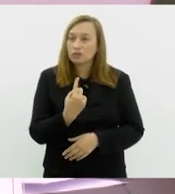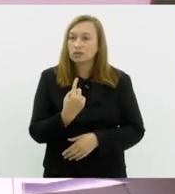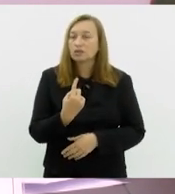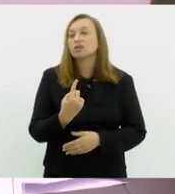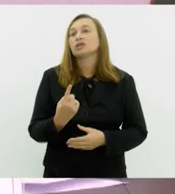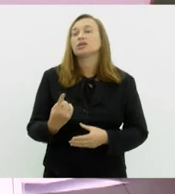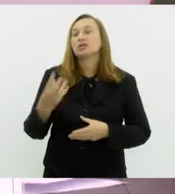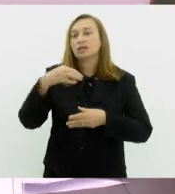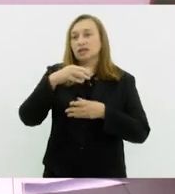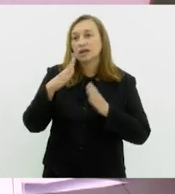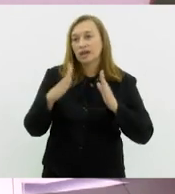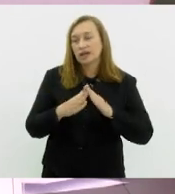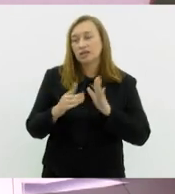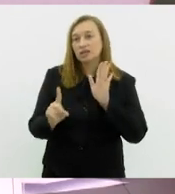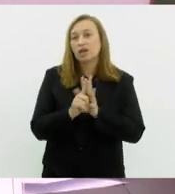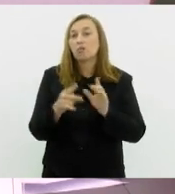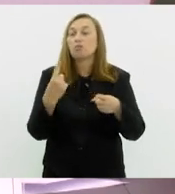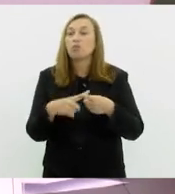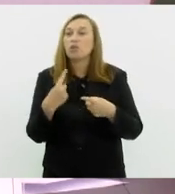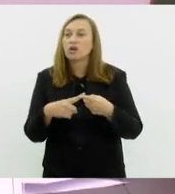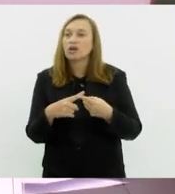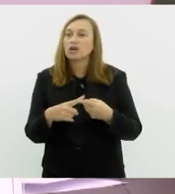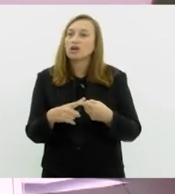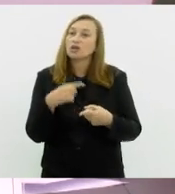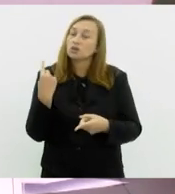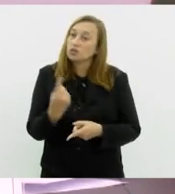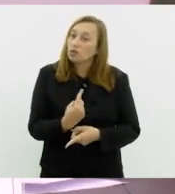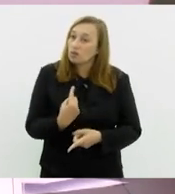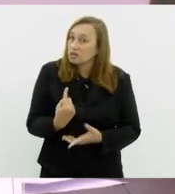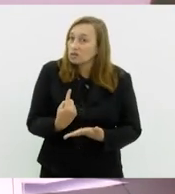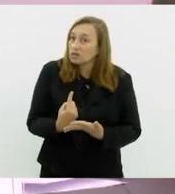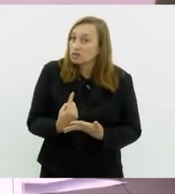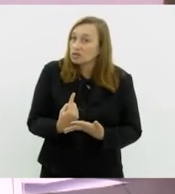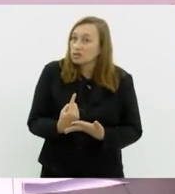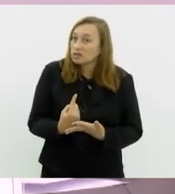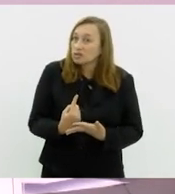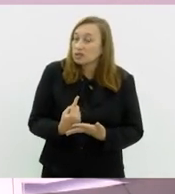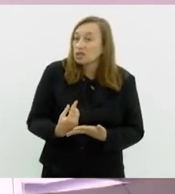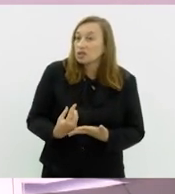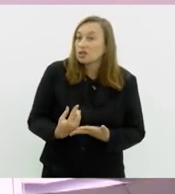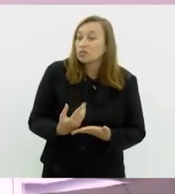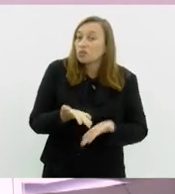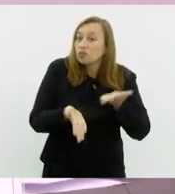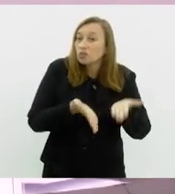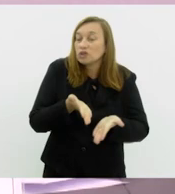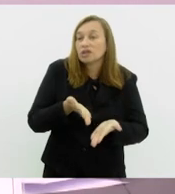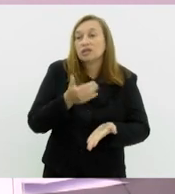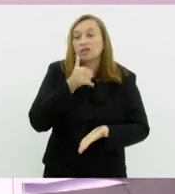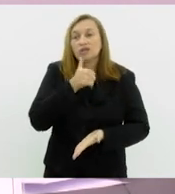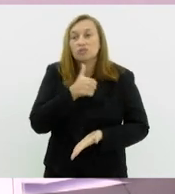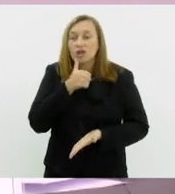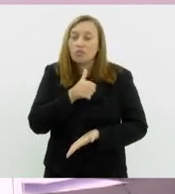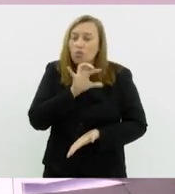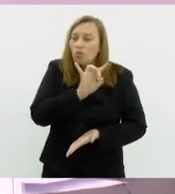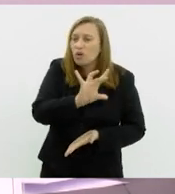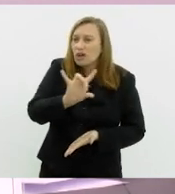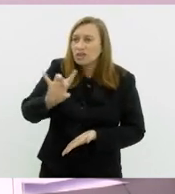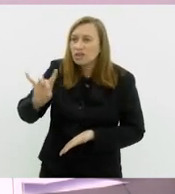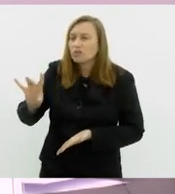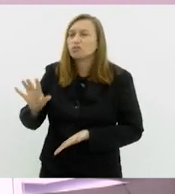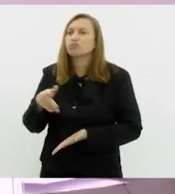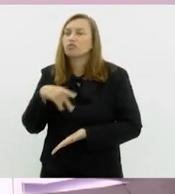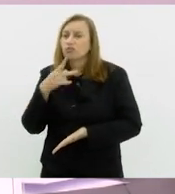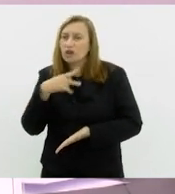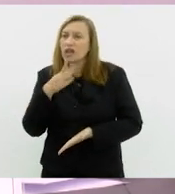casas legislativas, porque nós estamos lidando com a vida das mulheres, e é como cada um aqui, muitos de